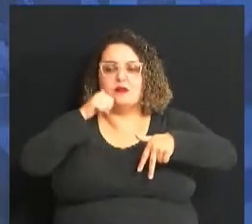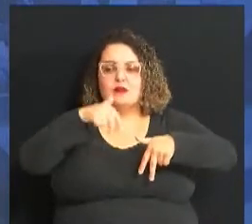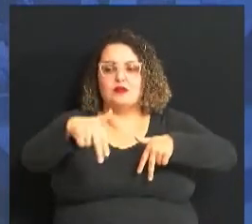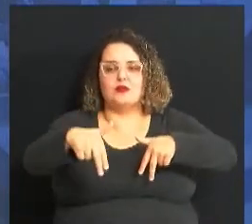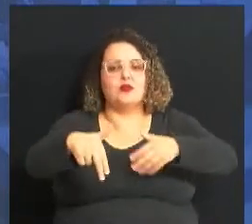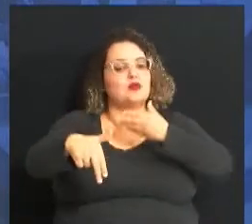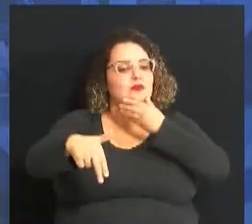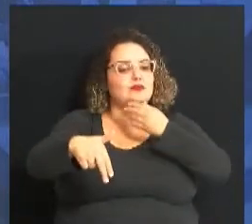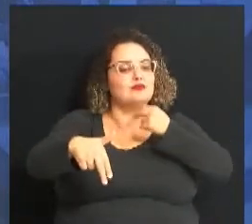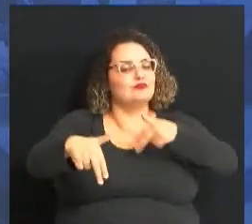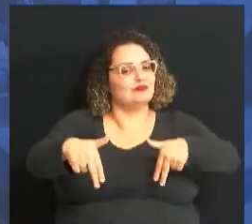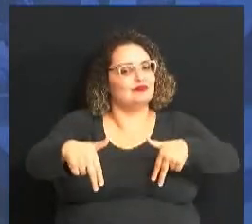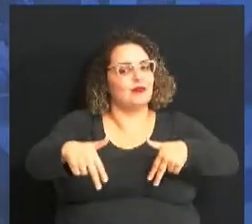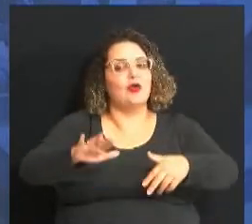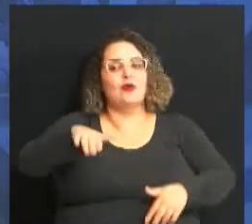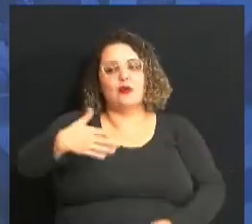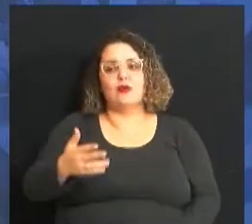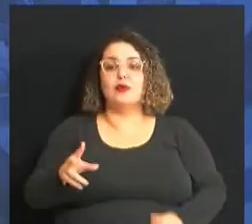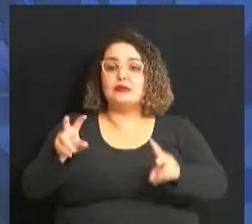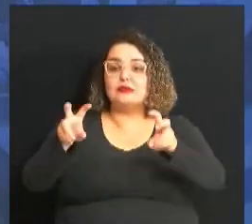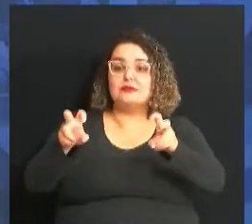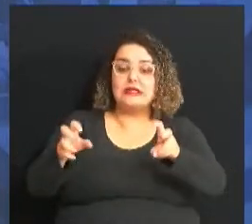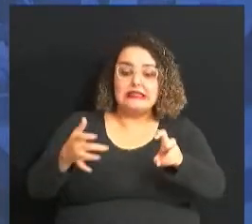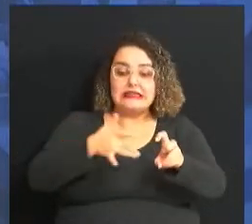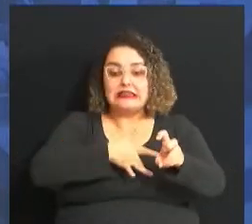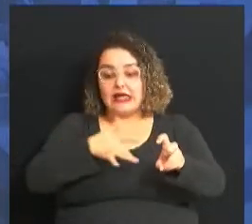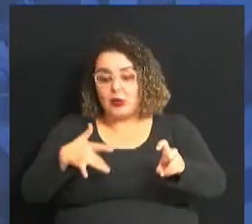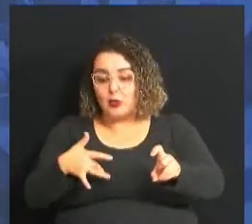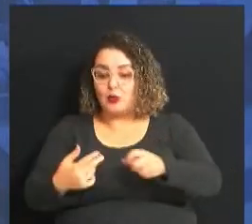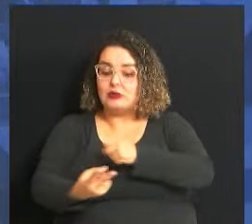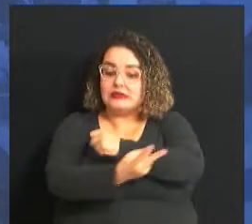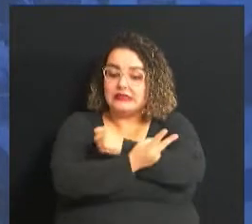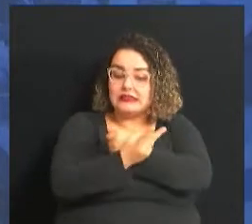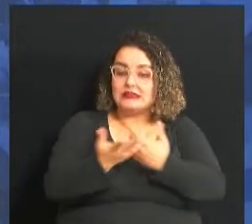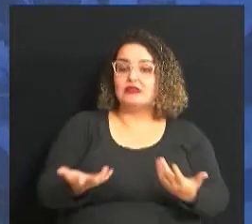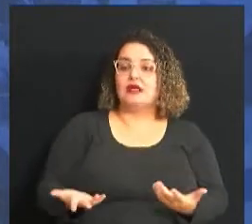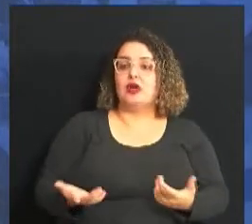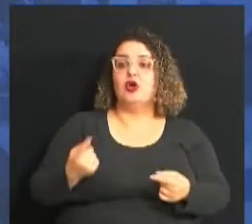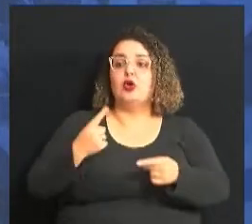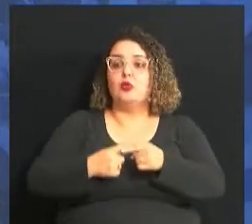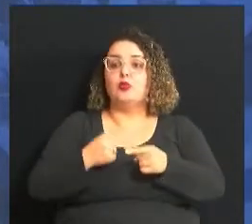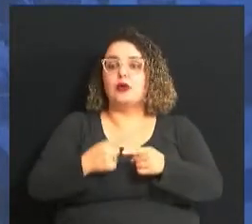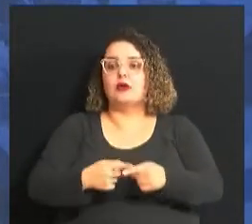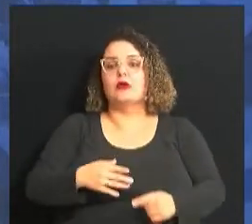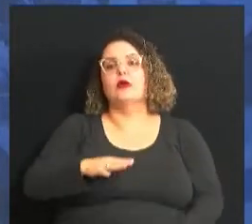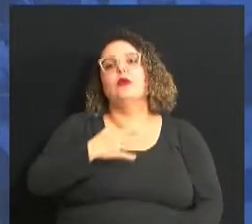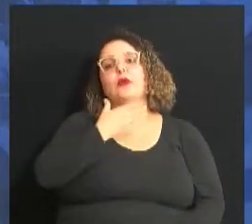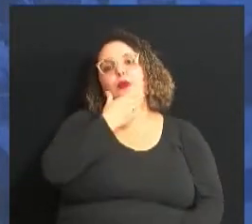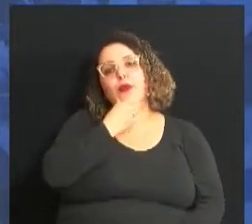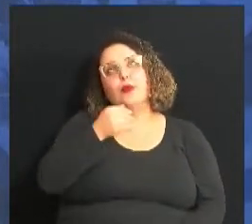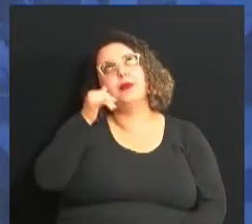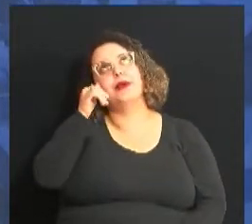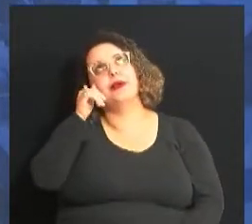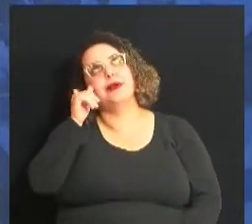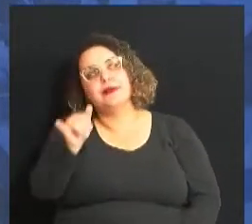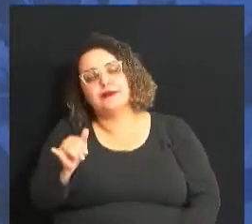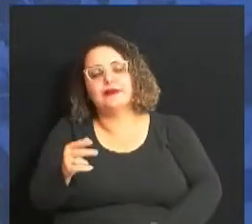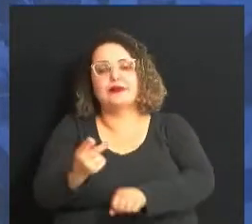se cuidar. Doutor, tem uma explicação para isso? Por que o homem é tão teimoso e evita procurar ajuda